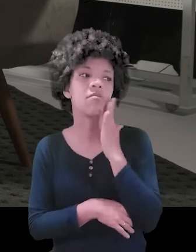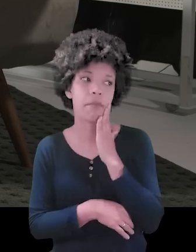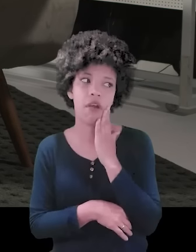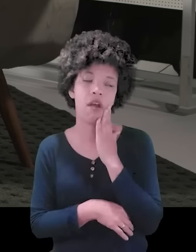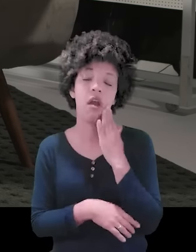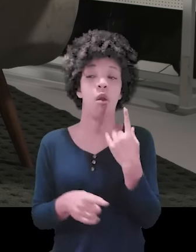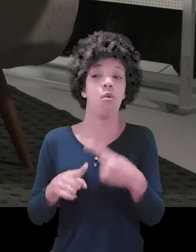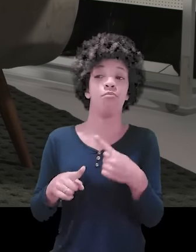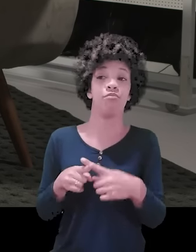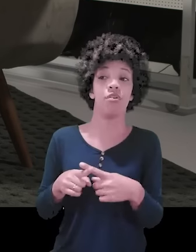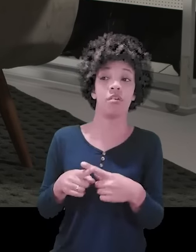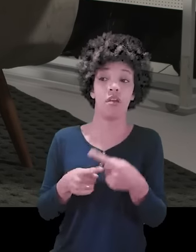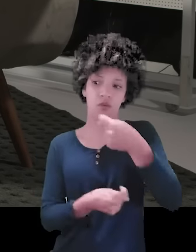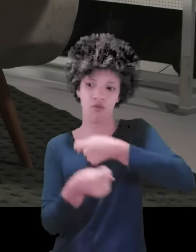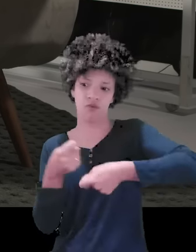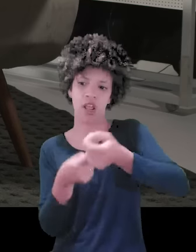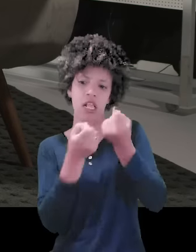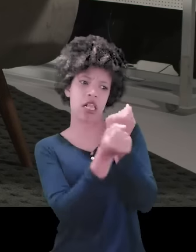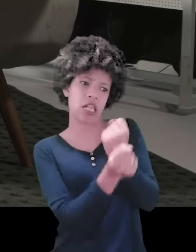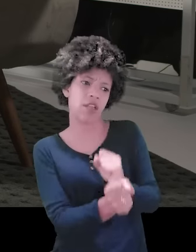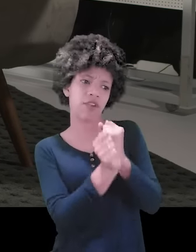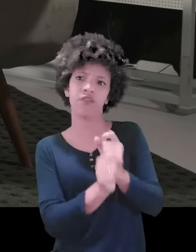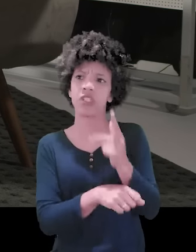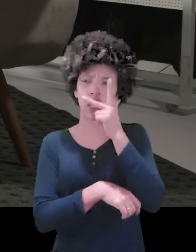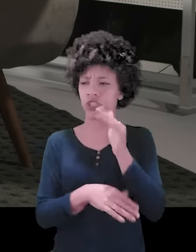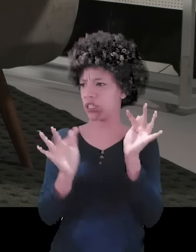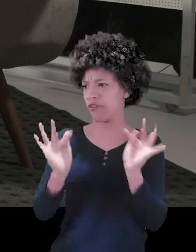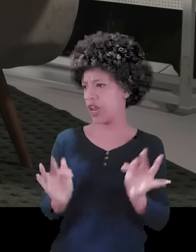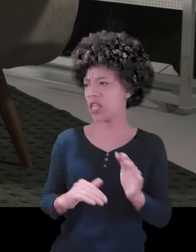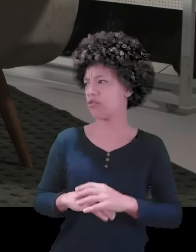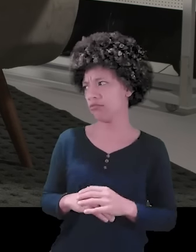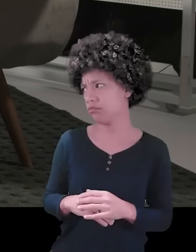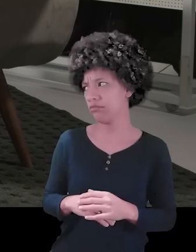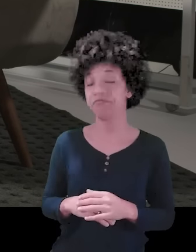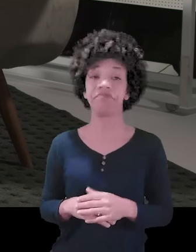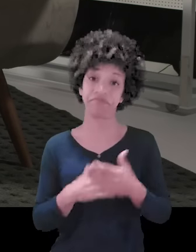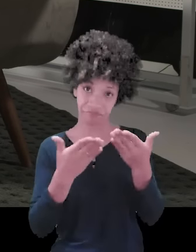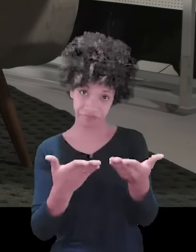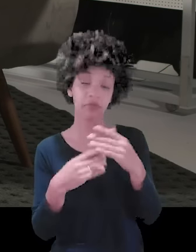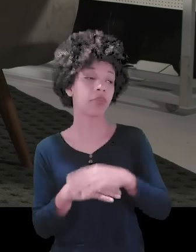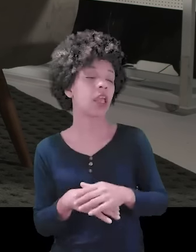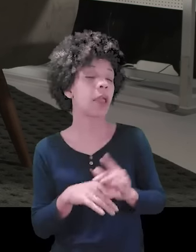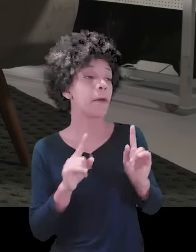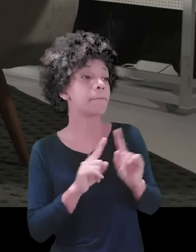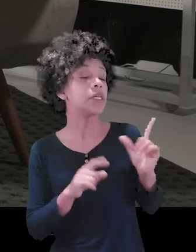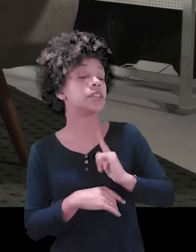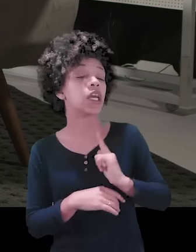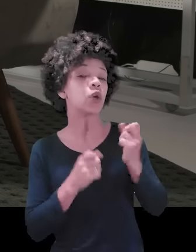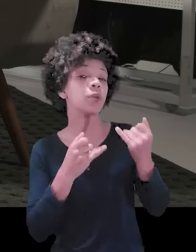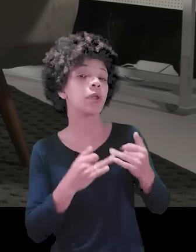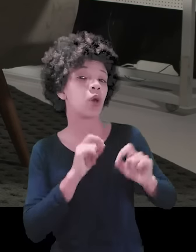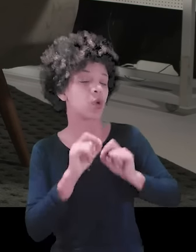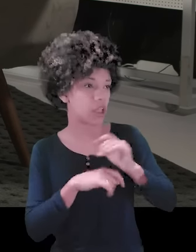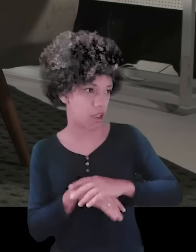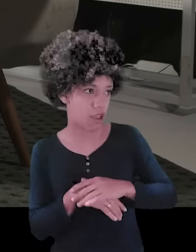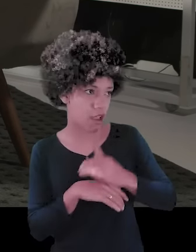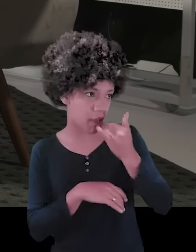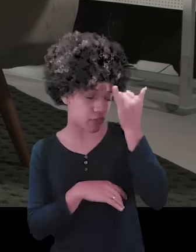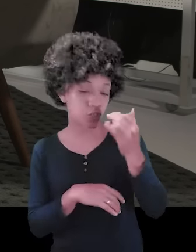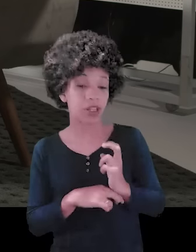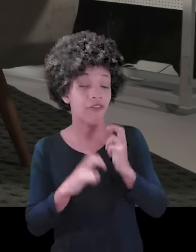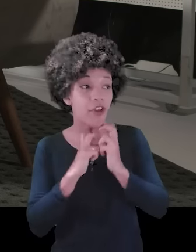saber essas porque o cara vai ficar ouvindo escravizando E você tá bom feliz comigo tomar um serviço não tá vendo e assim existe é que a gente fala da vítima